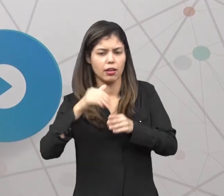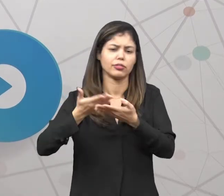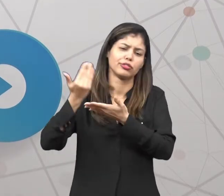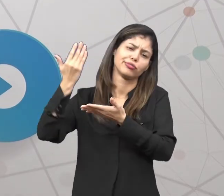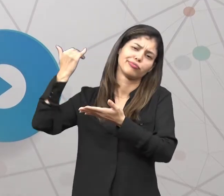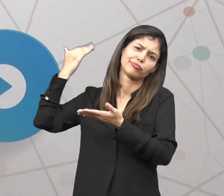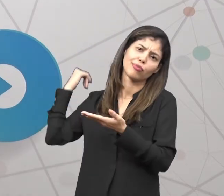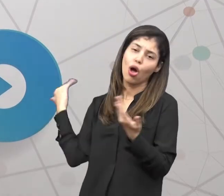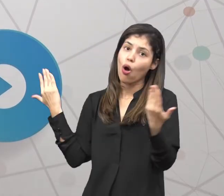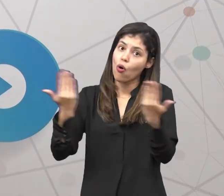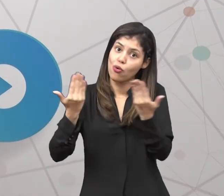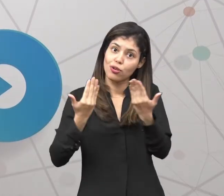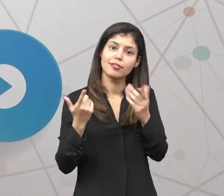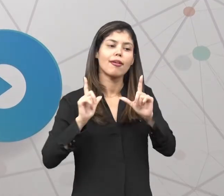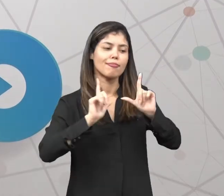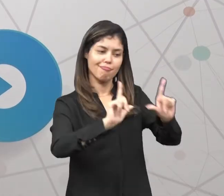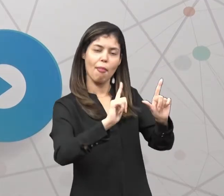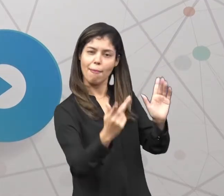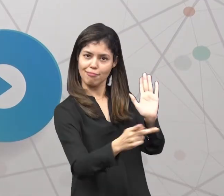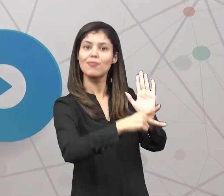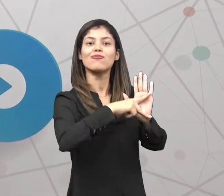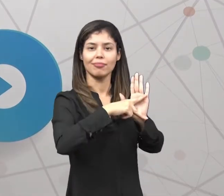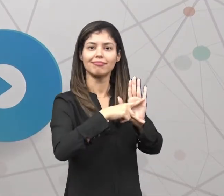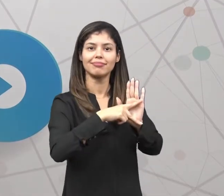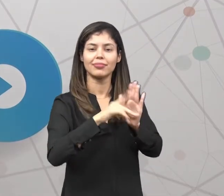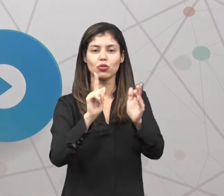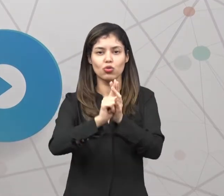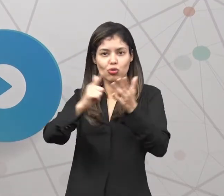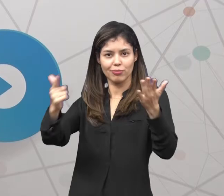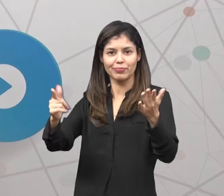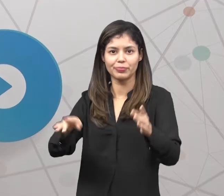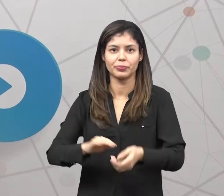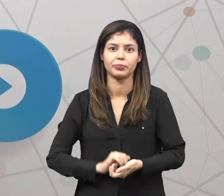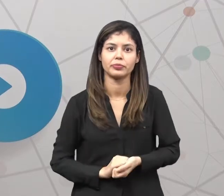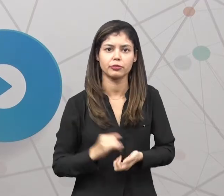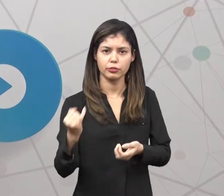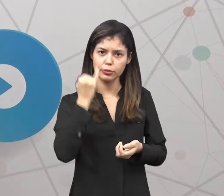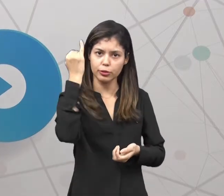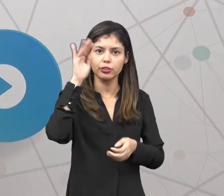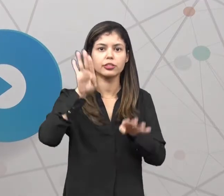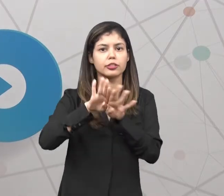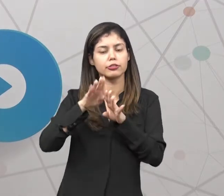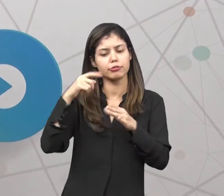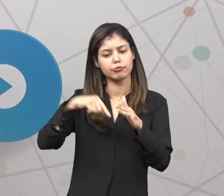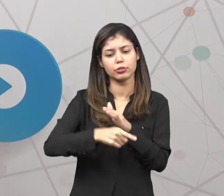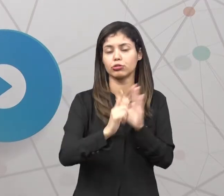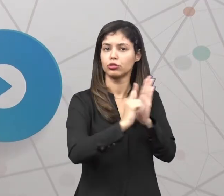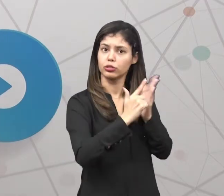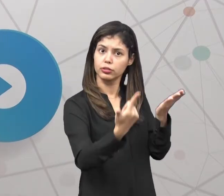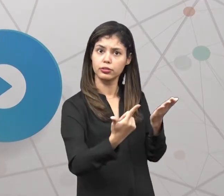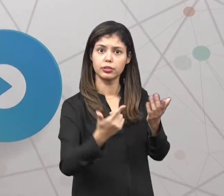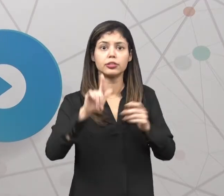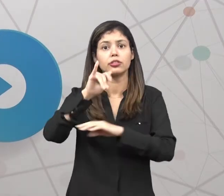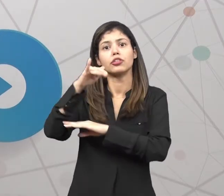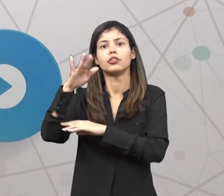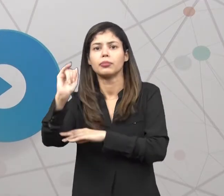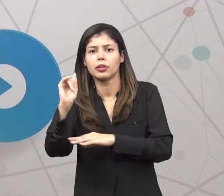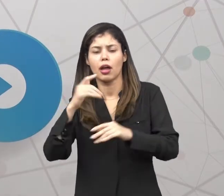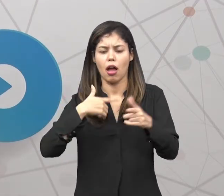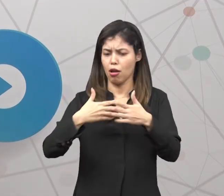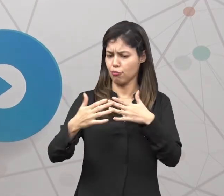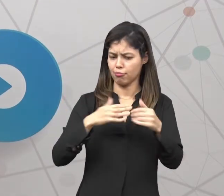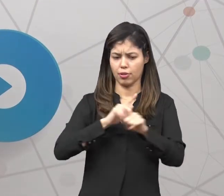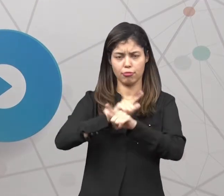assim. Hoje a tirinha tem um lugar cativo e um lugar muito importante dentro do jornal, dentro do gibi, dentro de onde